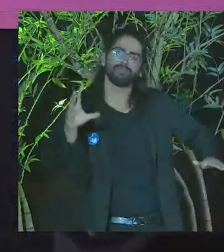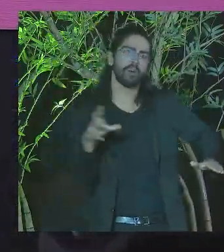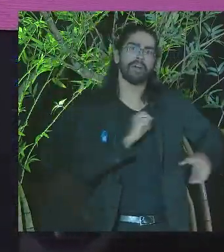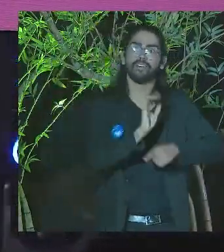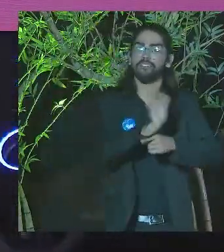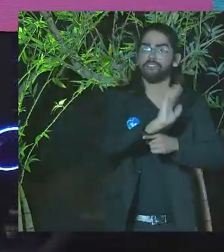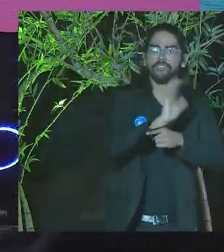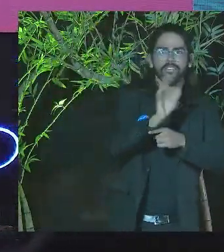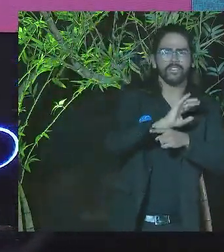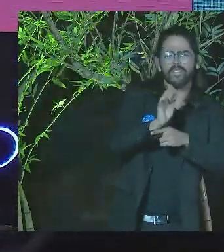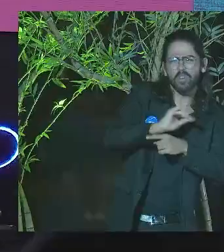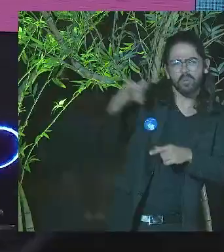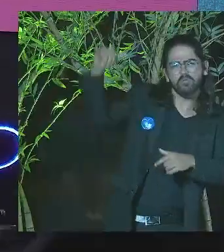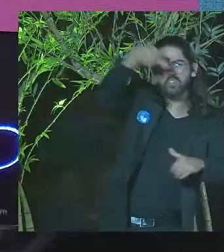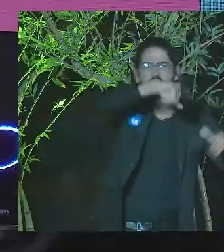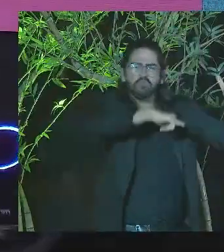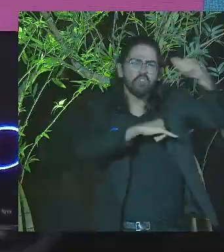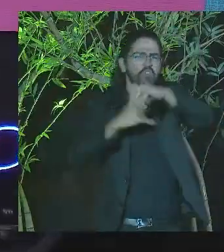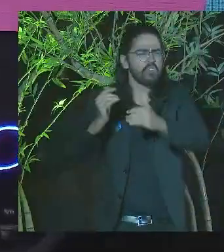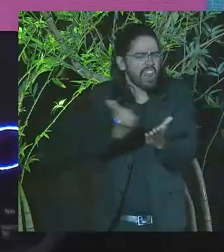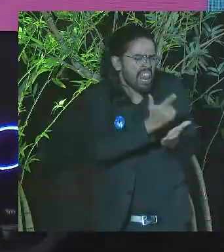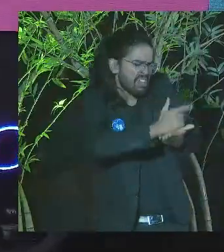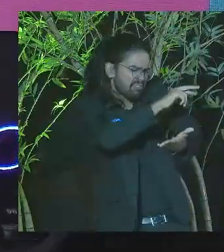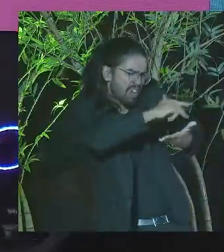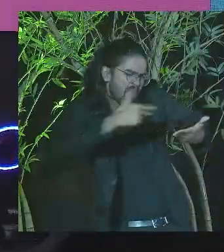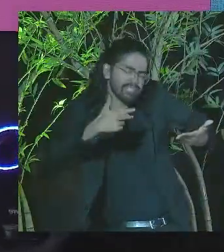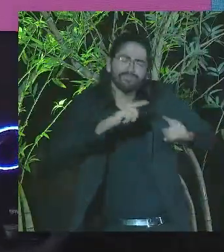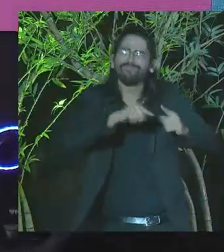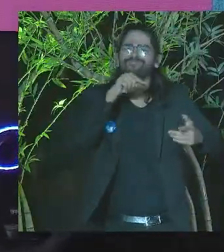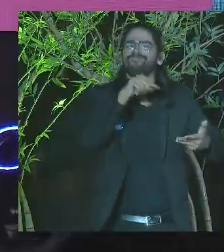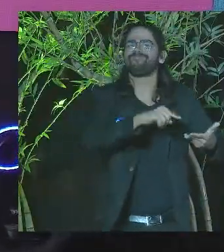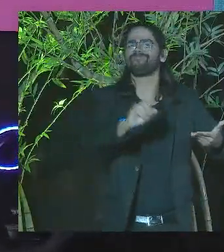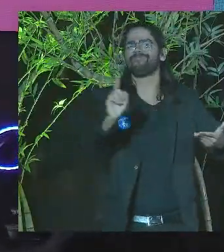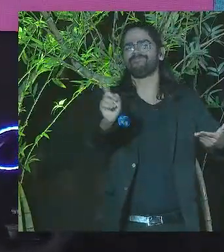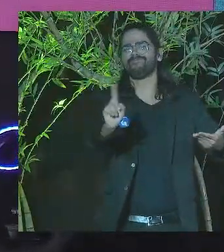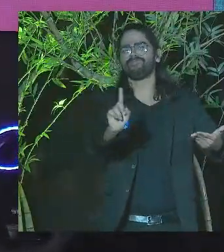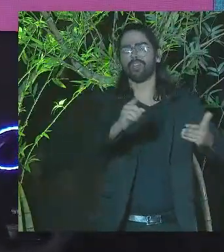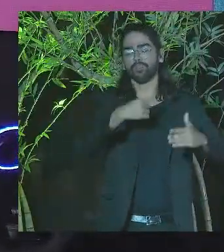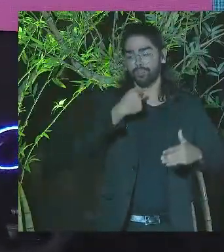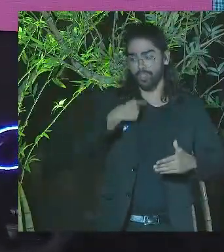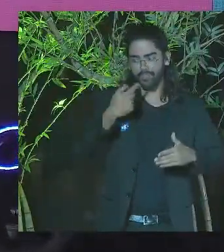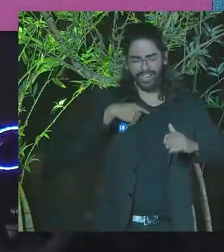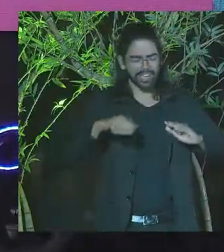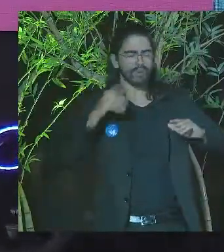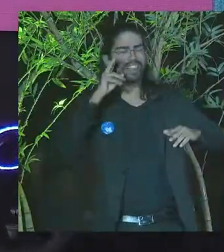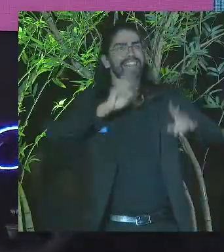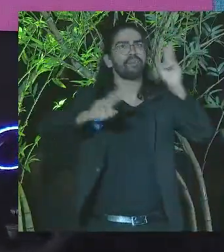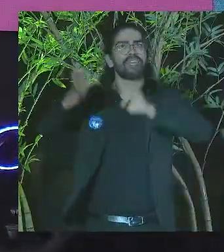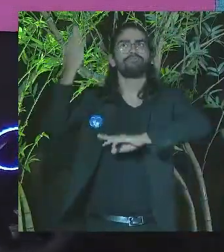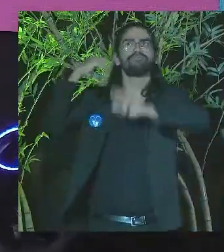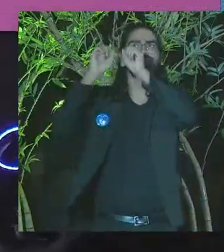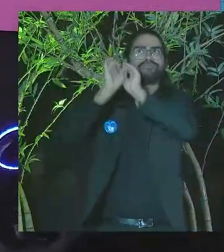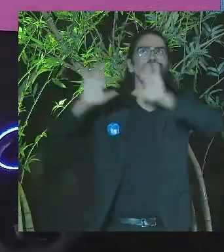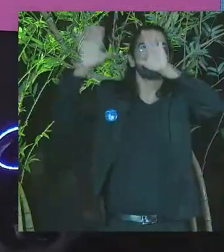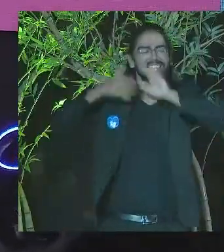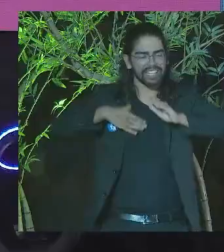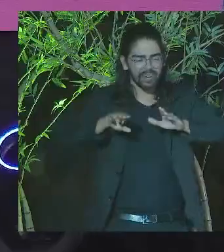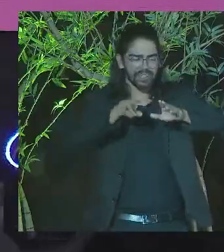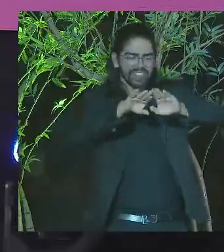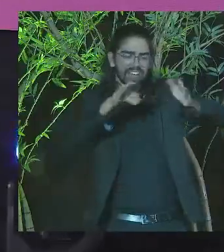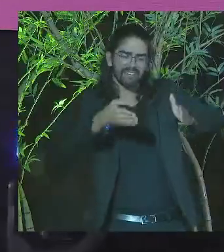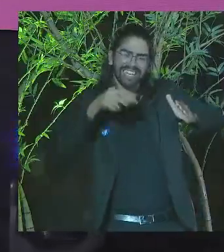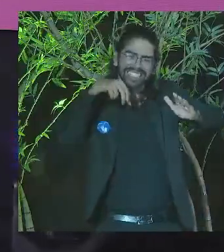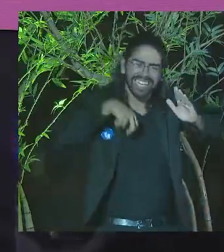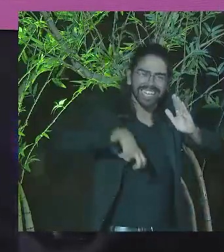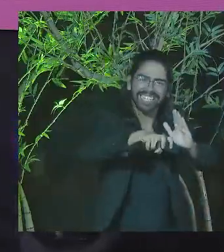científica, gibi, filme, livro e tudo, mas ainda não era ali. Aí eu cheguei aqui debaixo da mesa. Porque um dos conceitos que eu